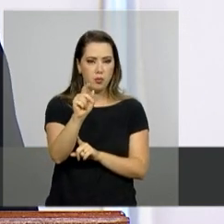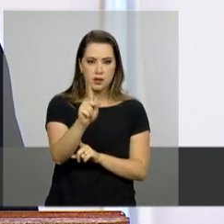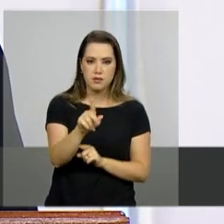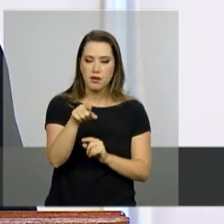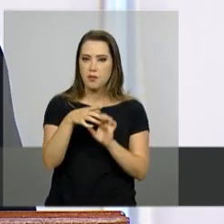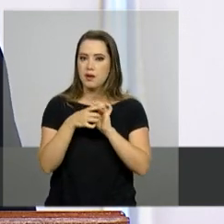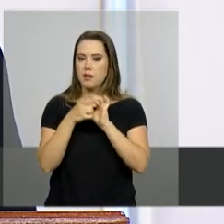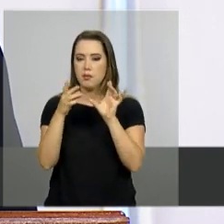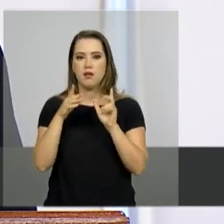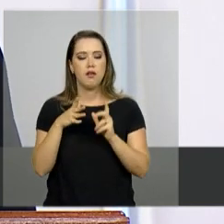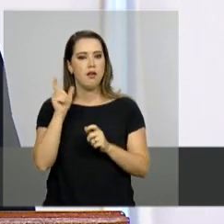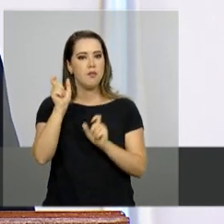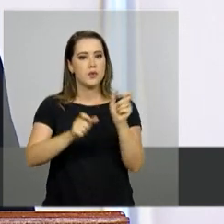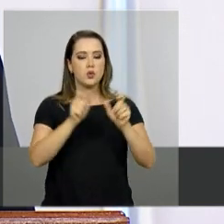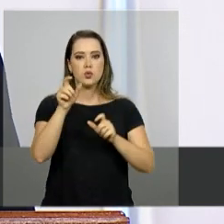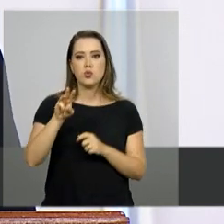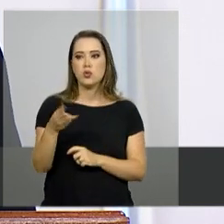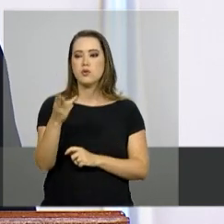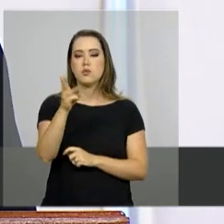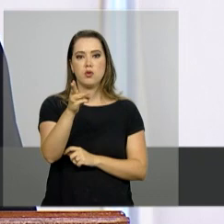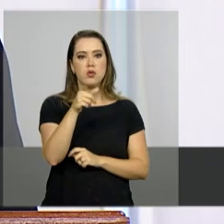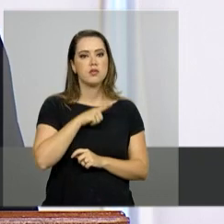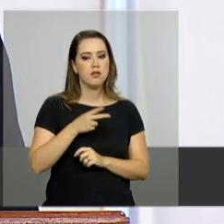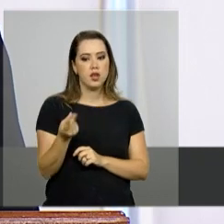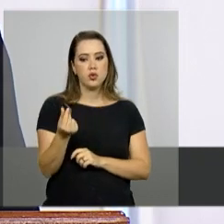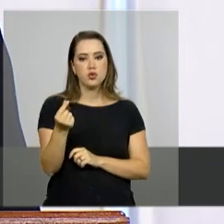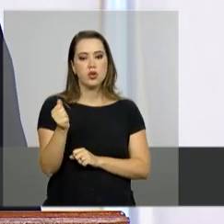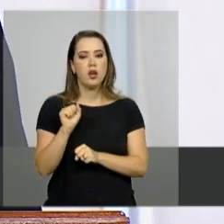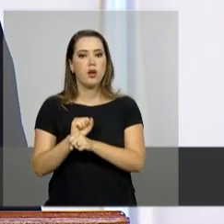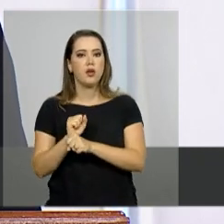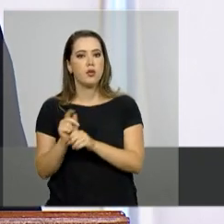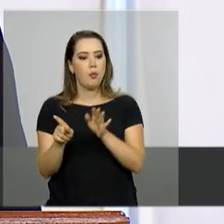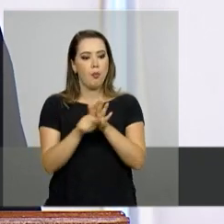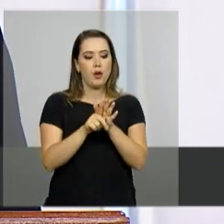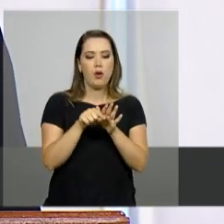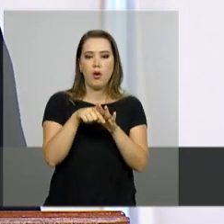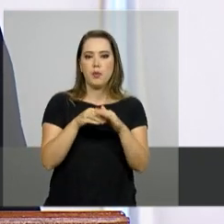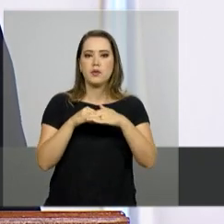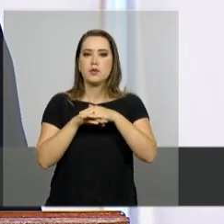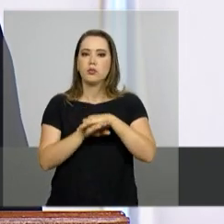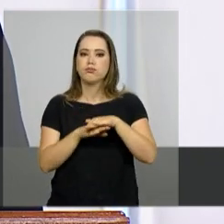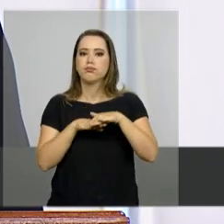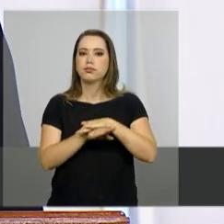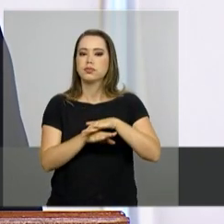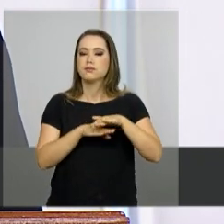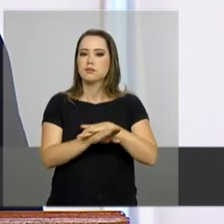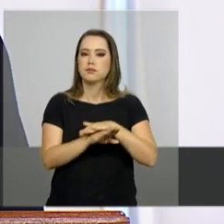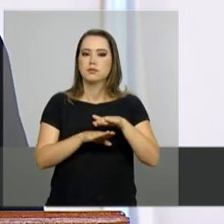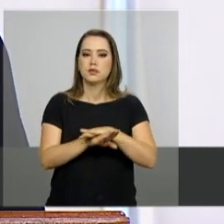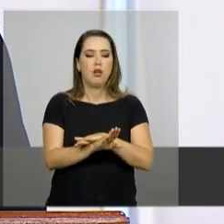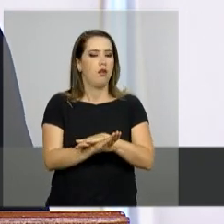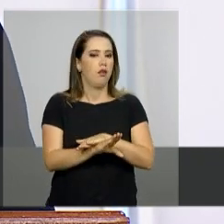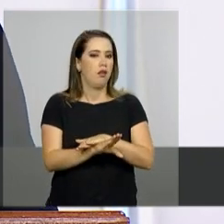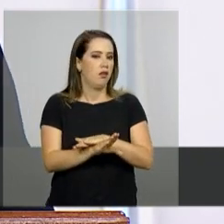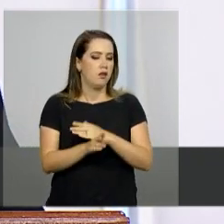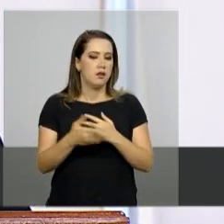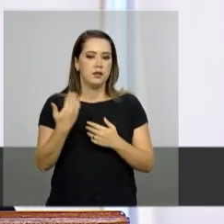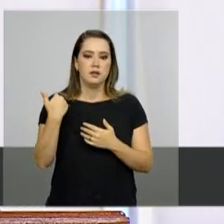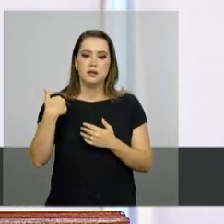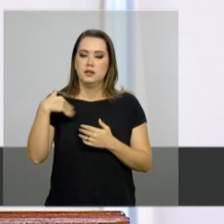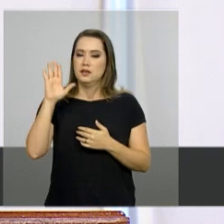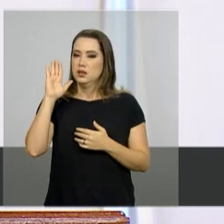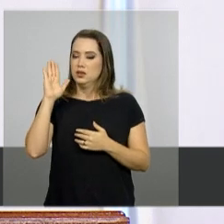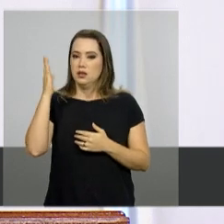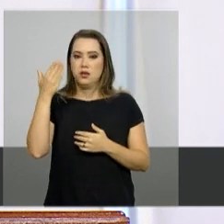pessoas busquem valores que são seus 1 são do estado estão lá congelados meus amigos minhas